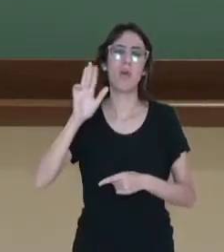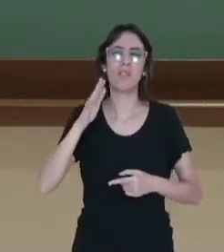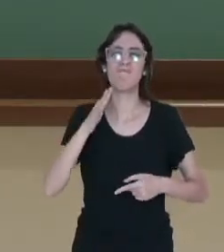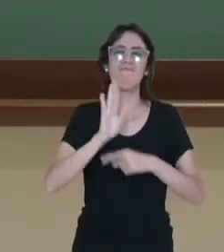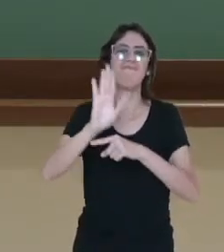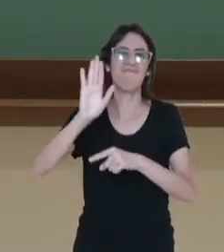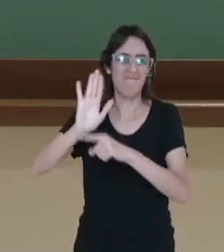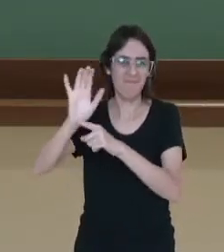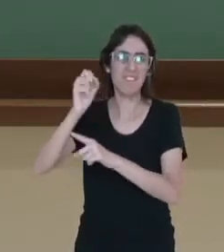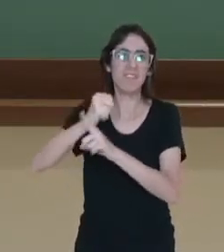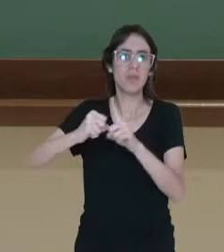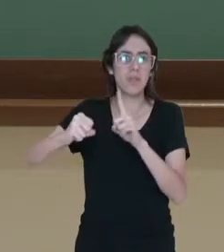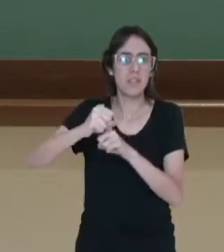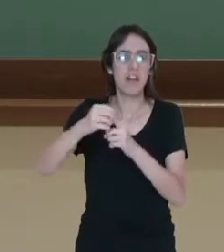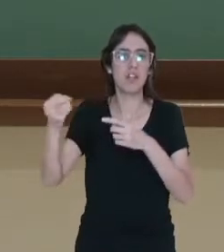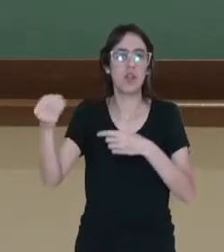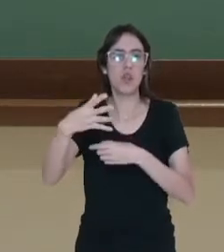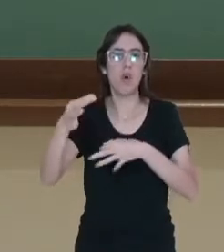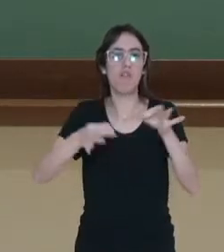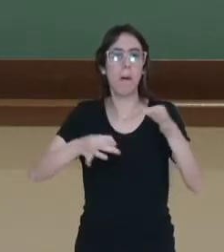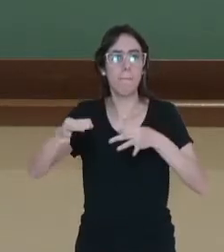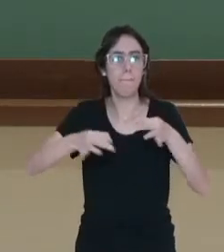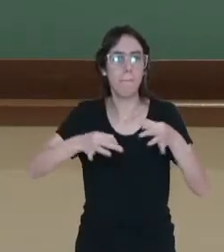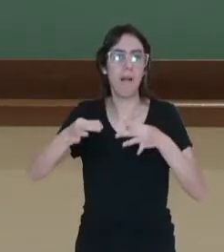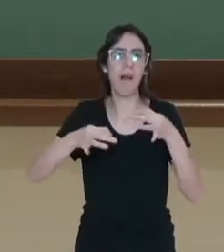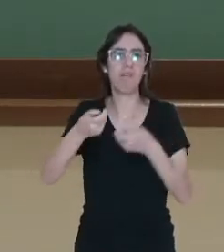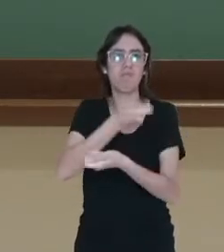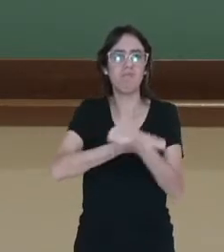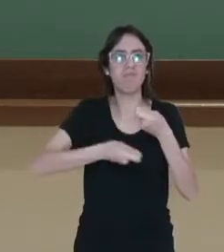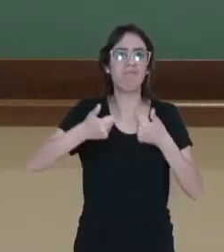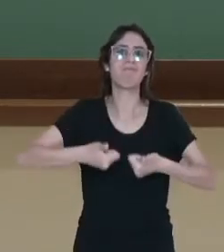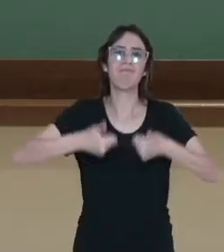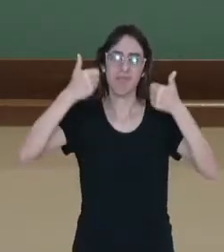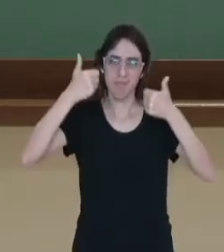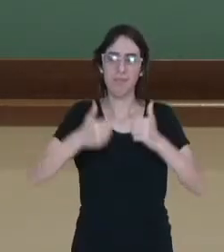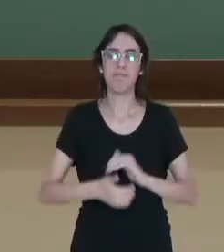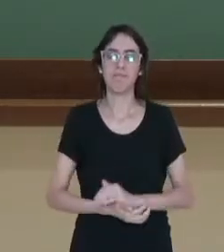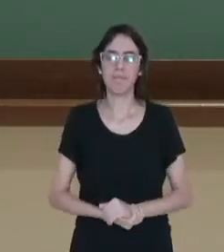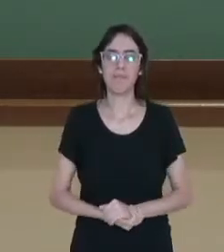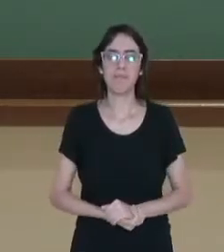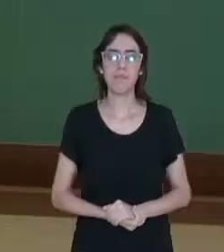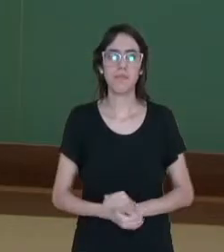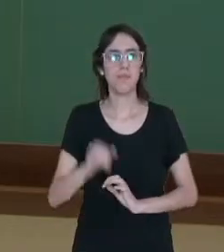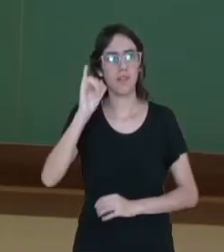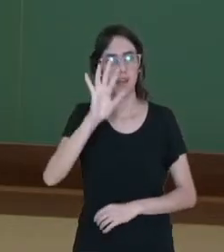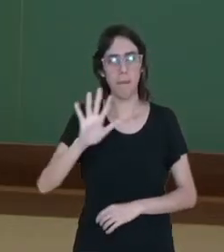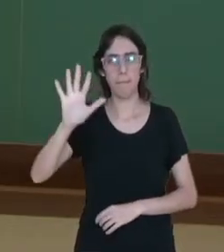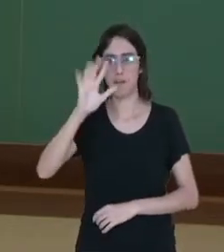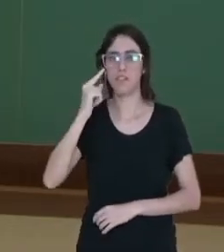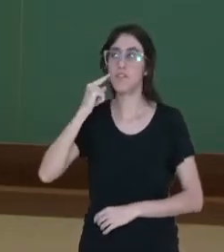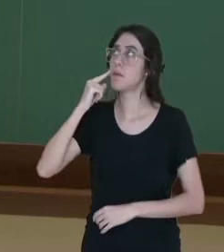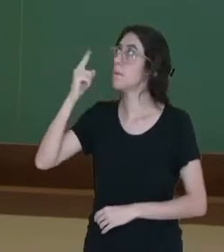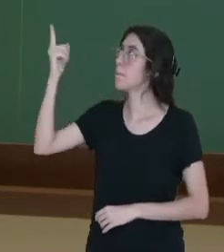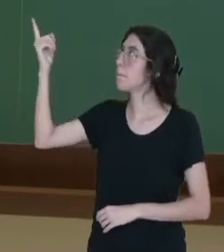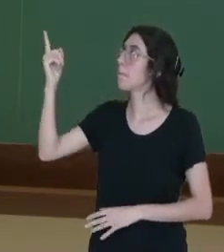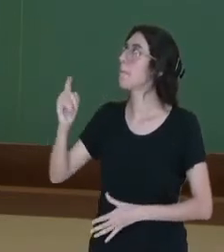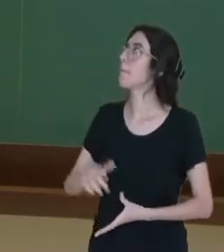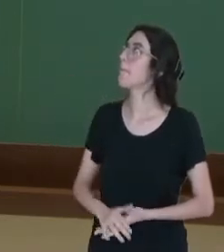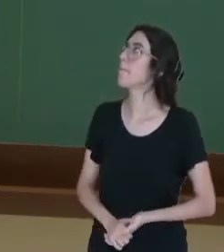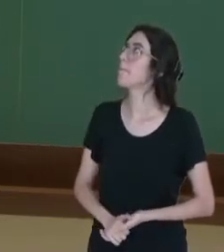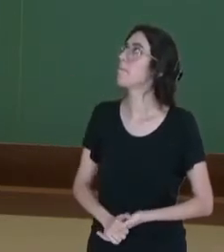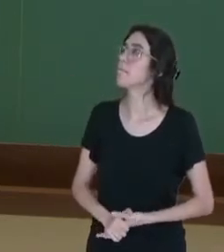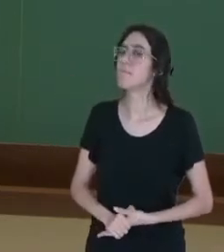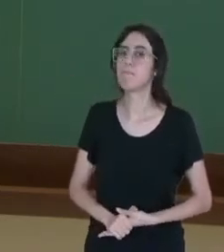grande desempenho da economia no seu primeiro governo. Essa imagem aqui, observe ela.